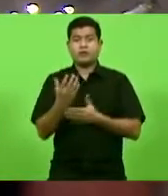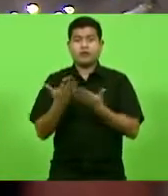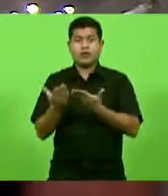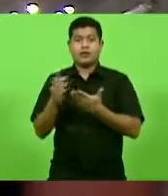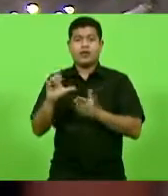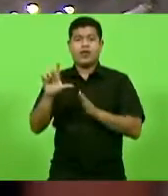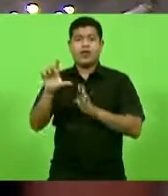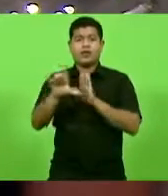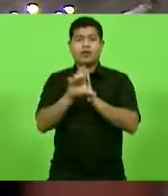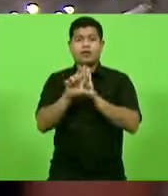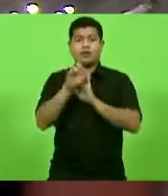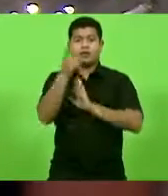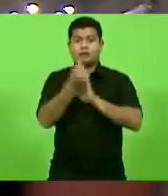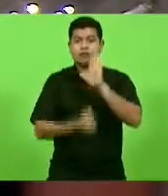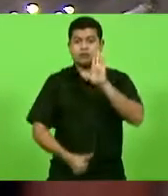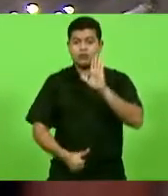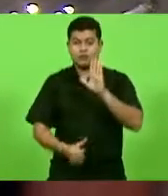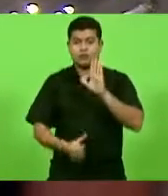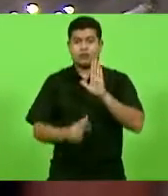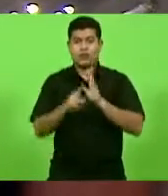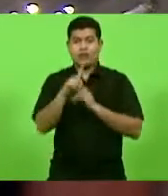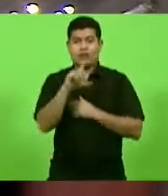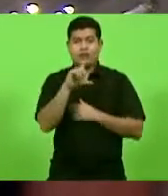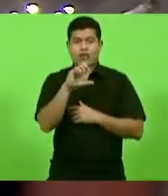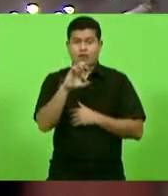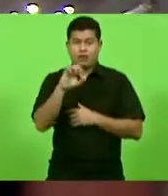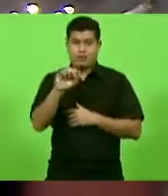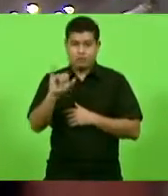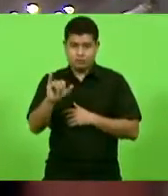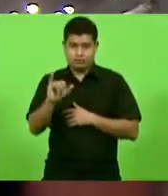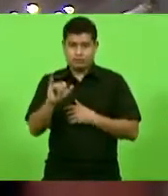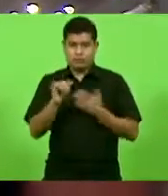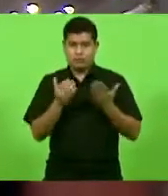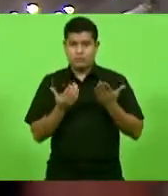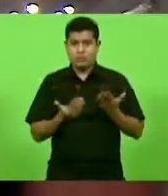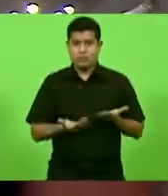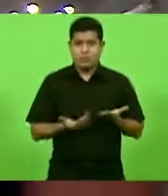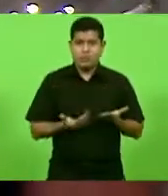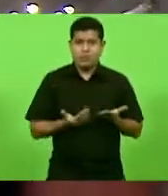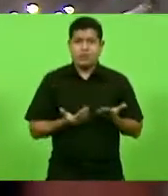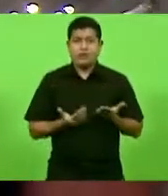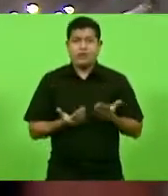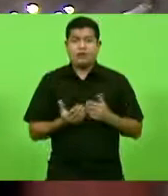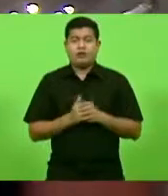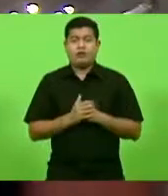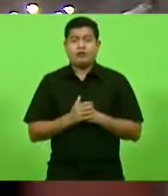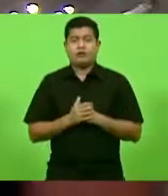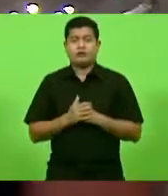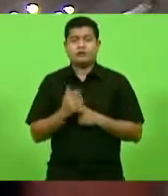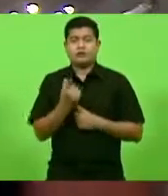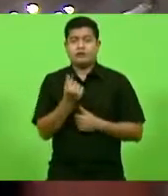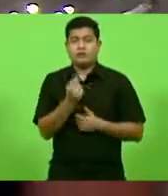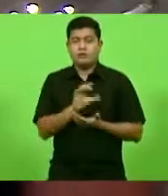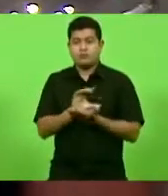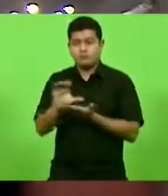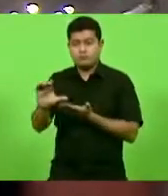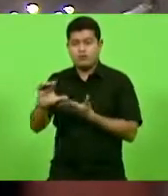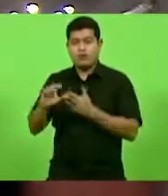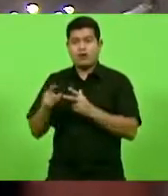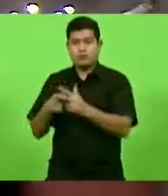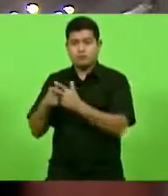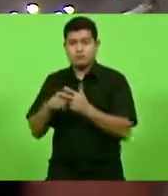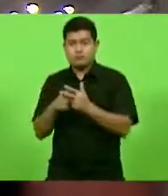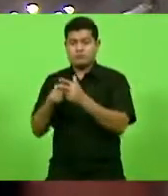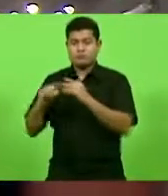orçamentária anual, onde destinaria recursos para a recuperação e pavimentação de